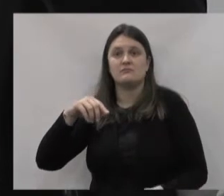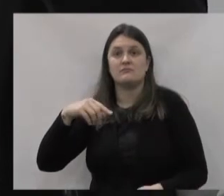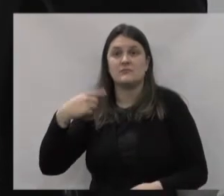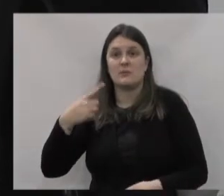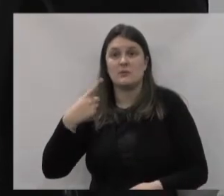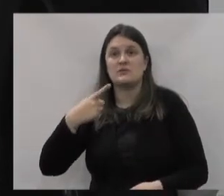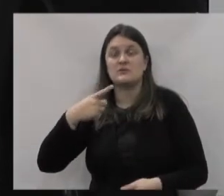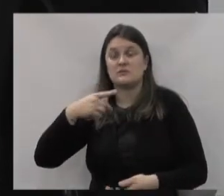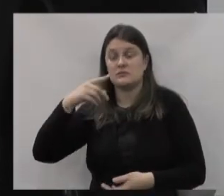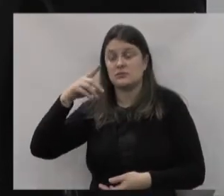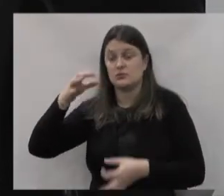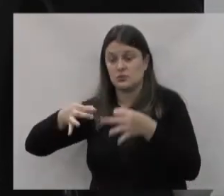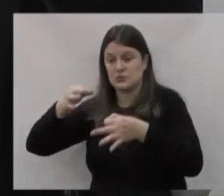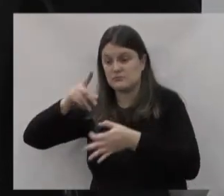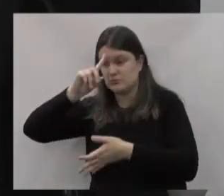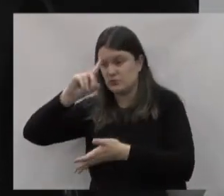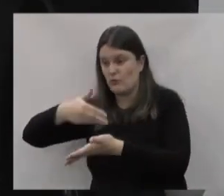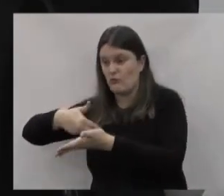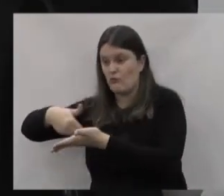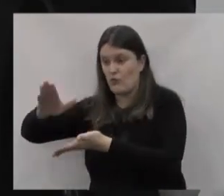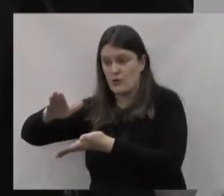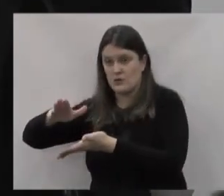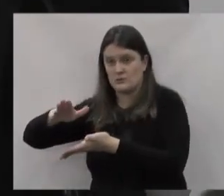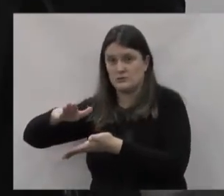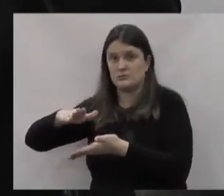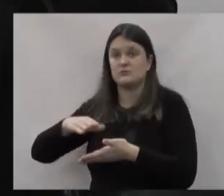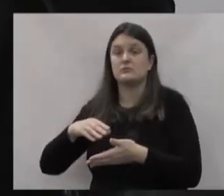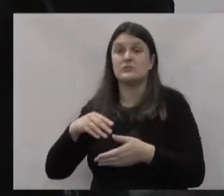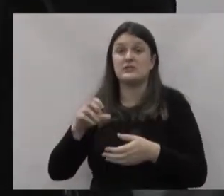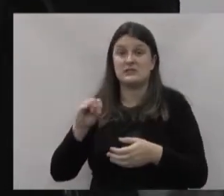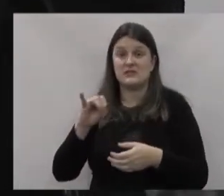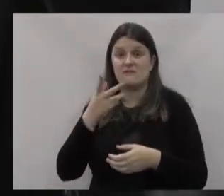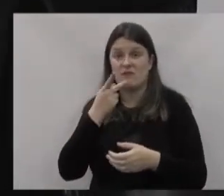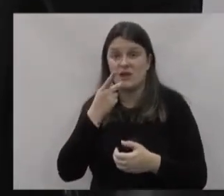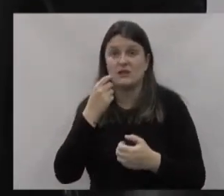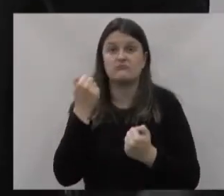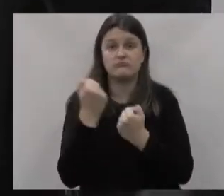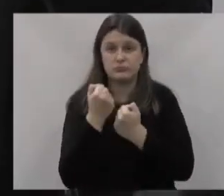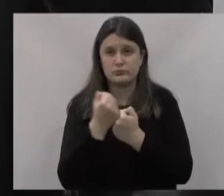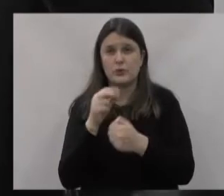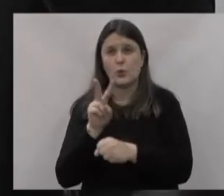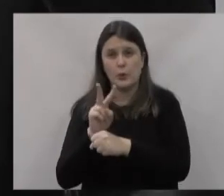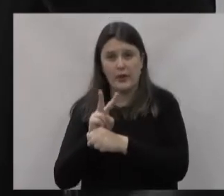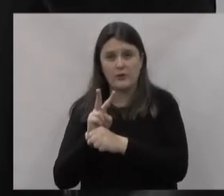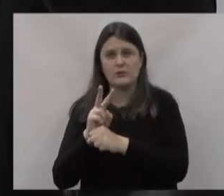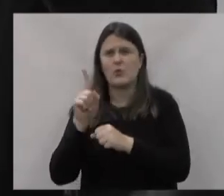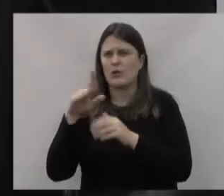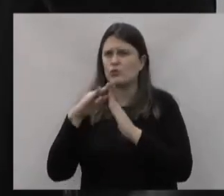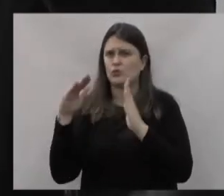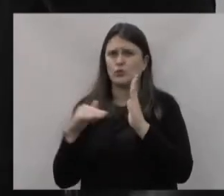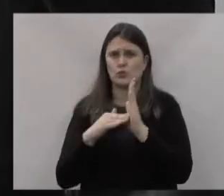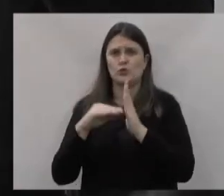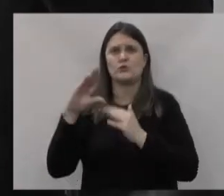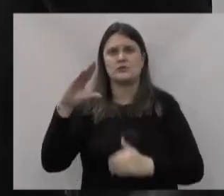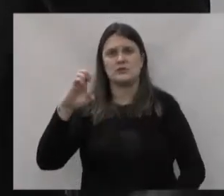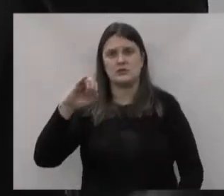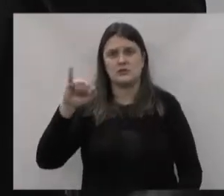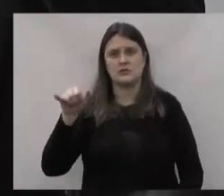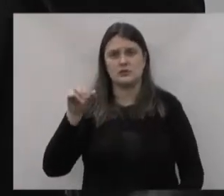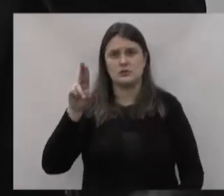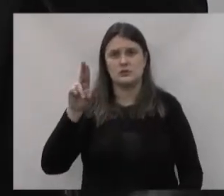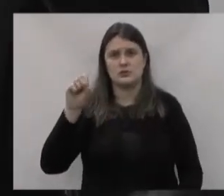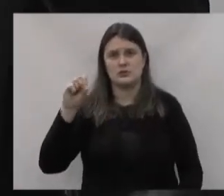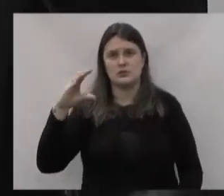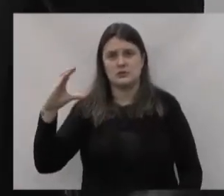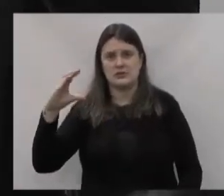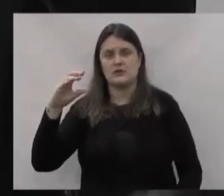fora de casa. Então, assim, quando a gente fala da rede de proteção nesse caso, é tudo. É Sejusc, é